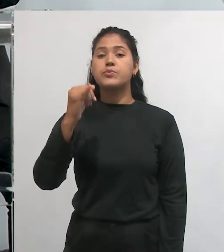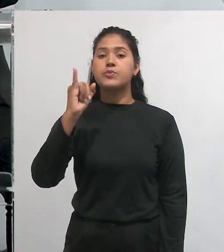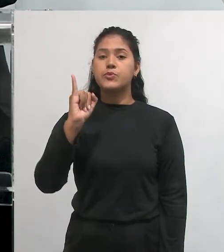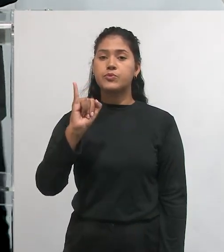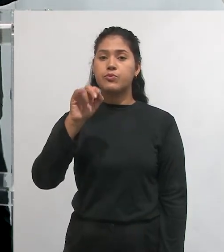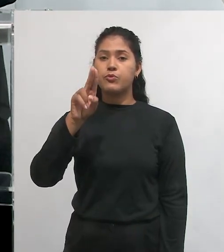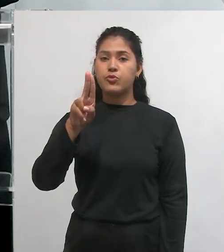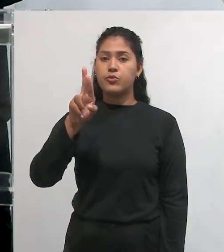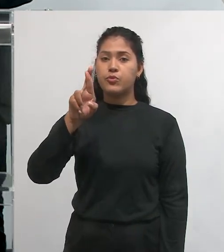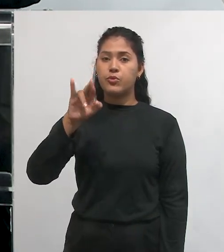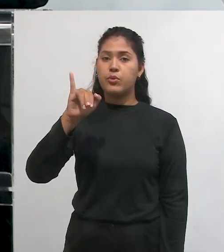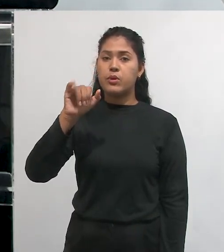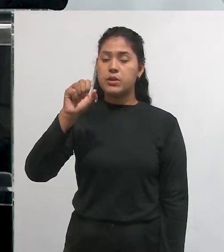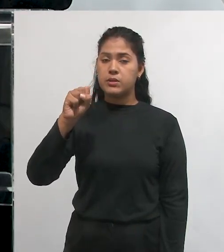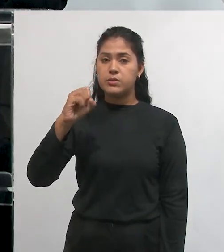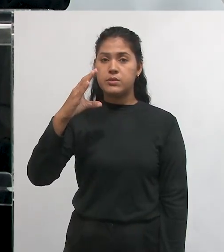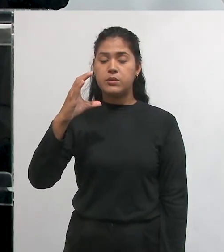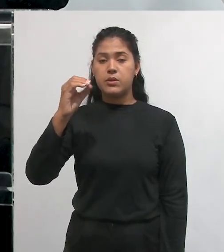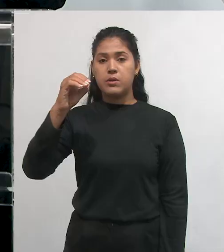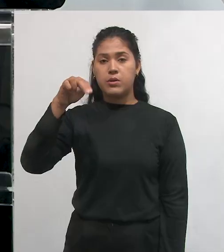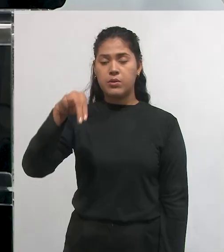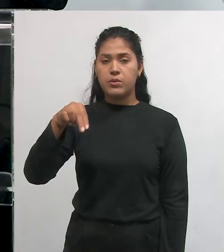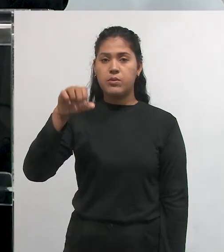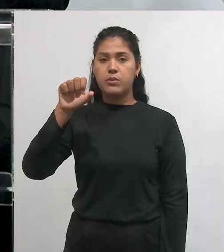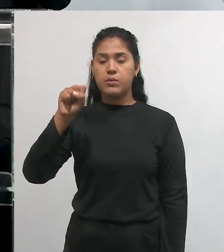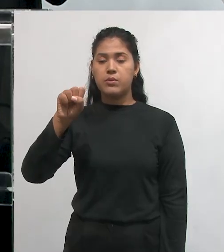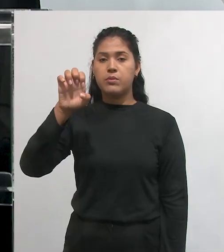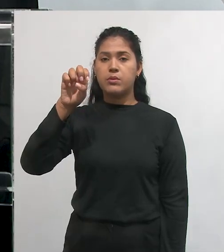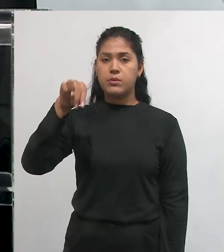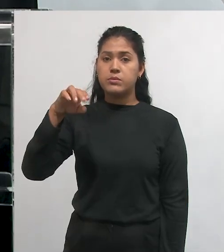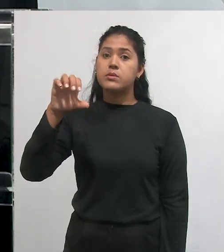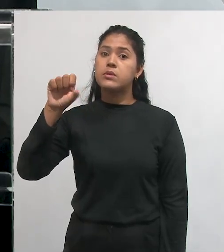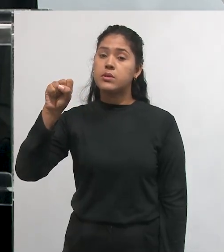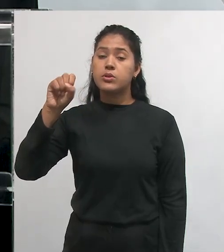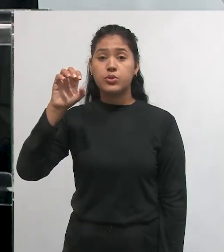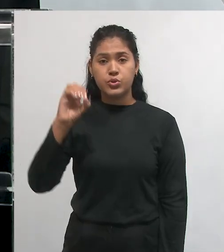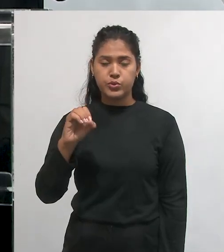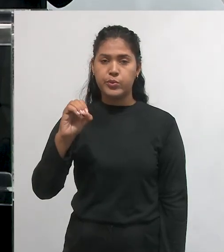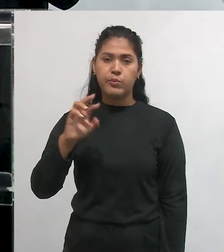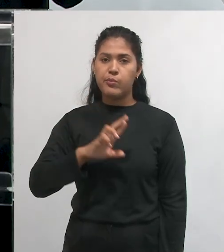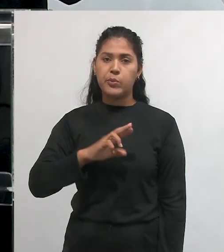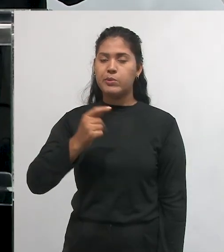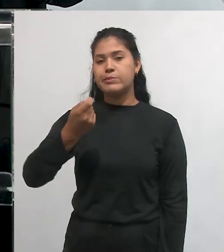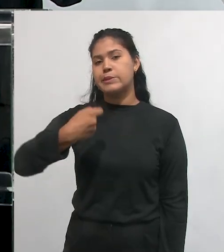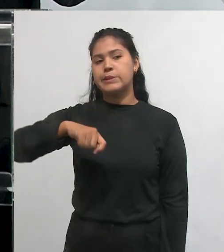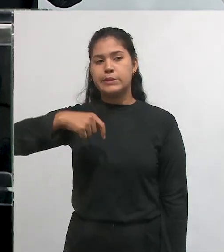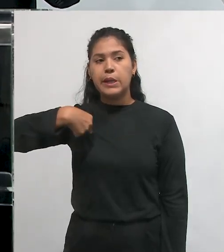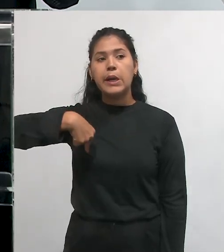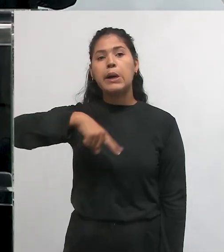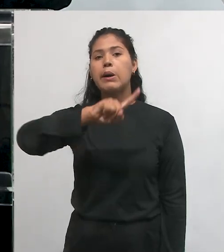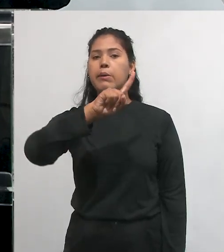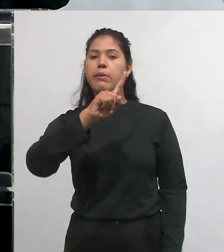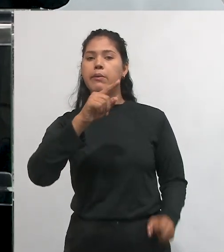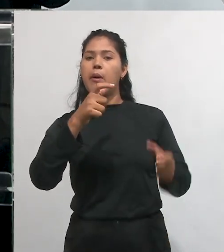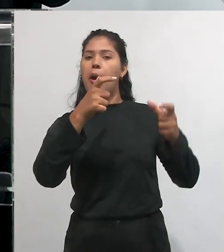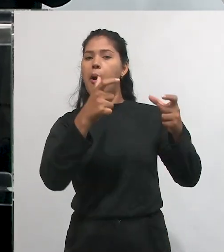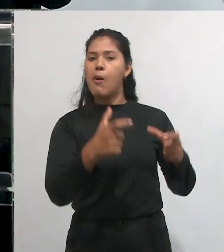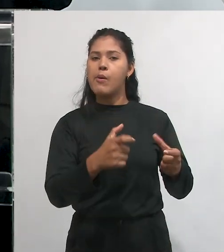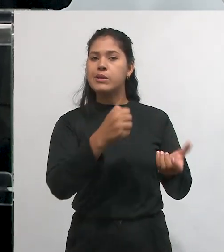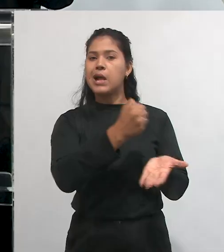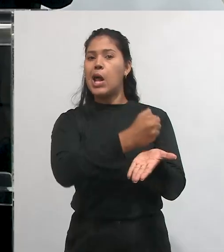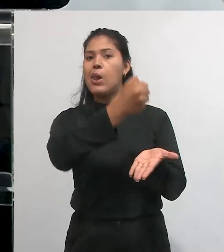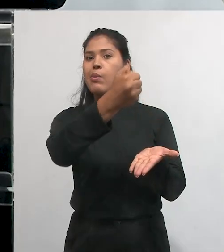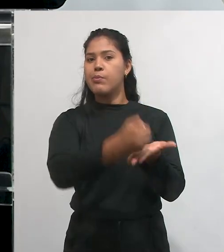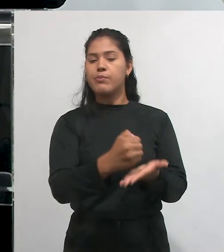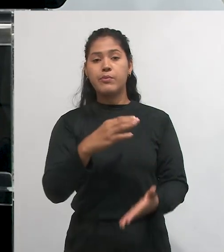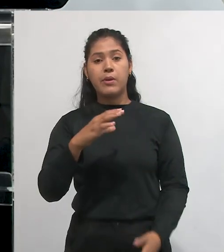pacto implícito, ninguém foi lá no cartório e falou, olha, estou disposto a cumprir desde a tenra idade,